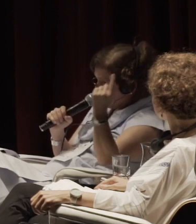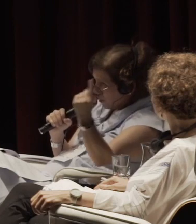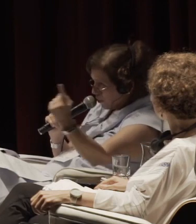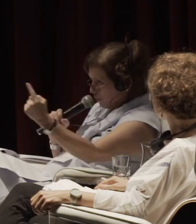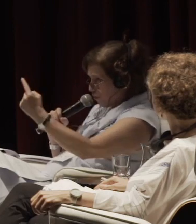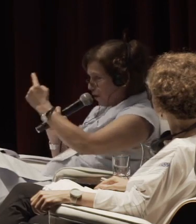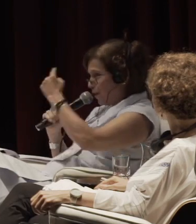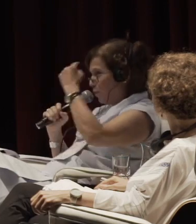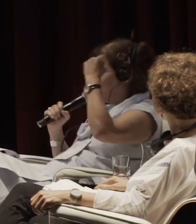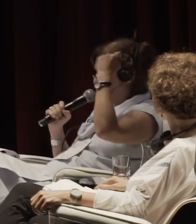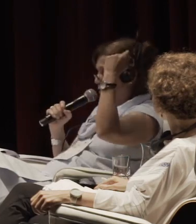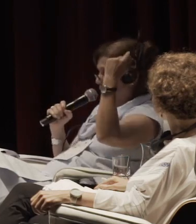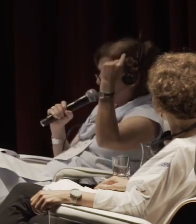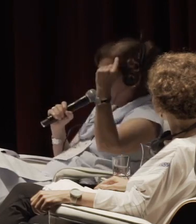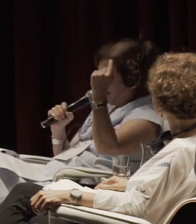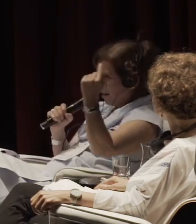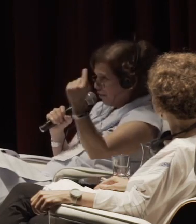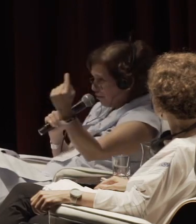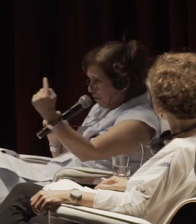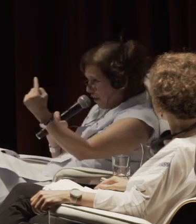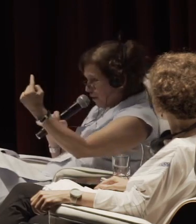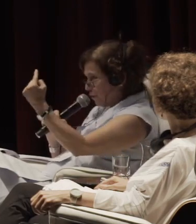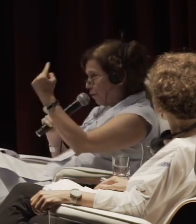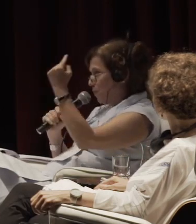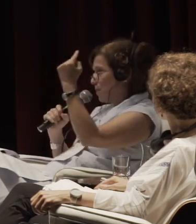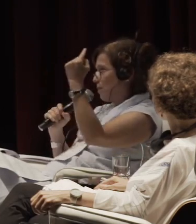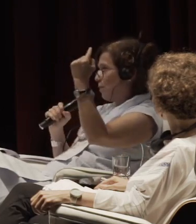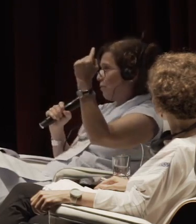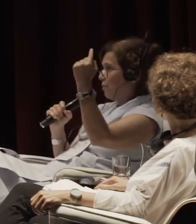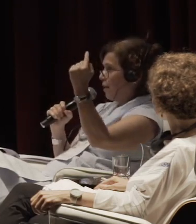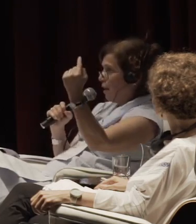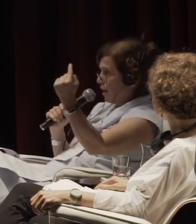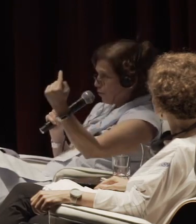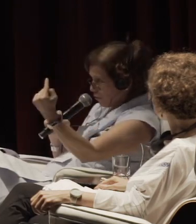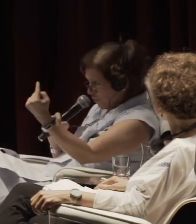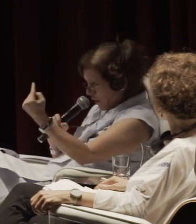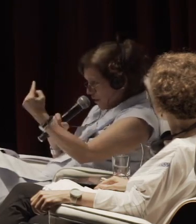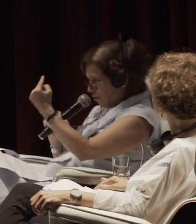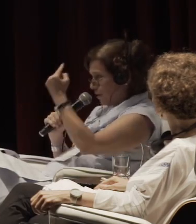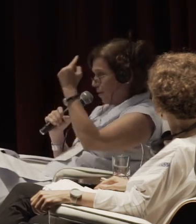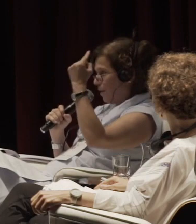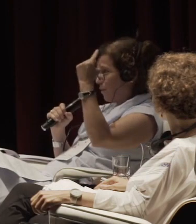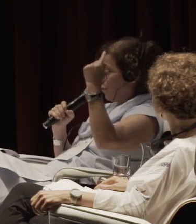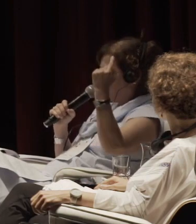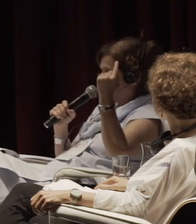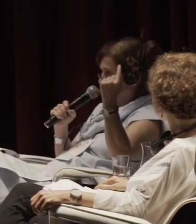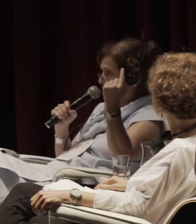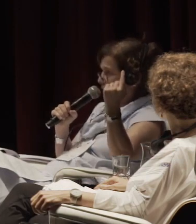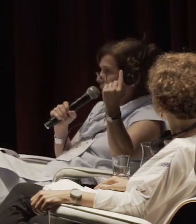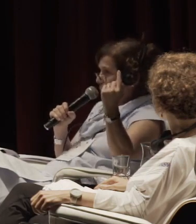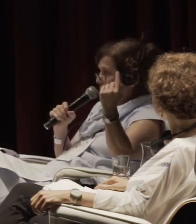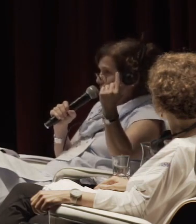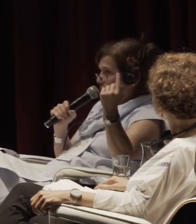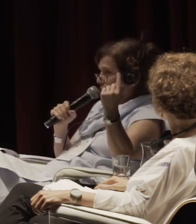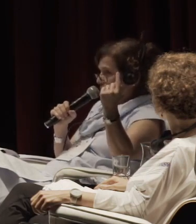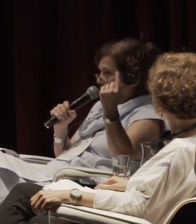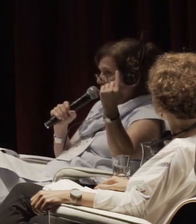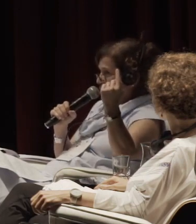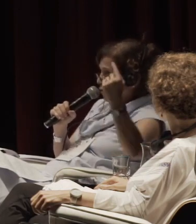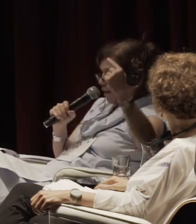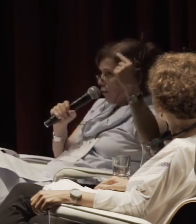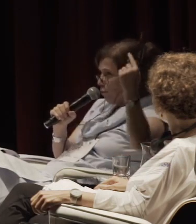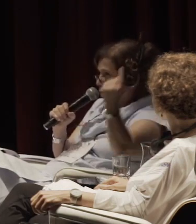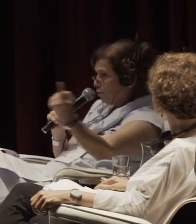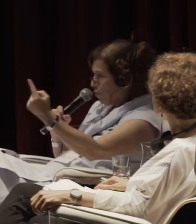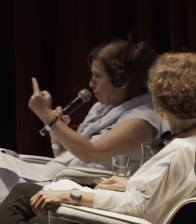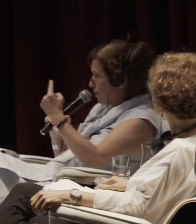gente fala de mediador de leitura, a gente fala de formação, a gente fala de literatura,